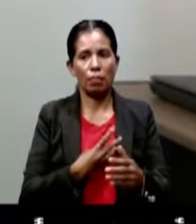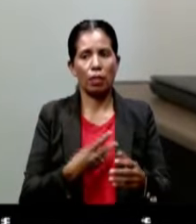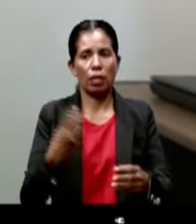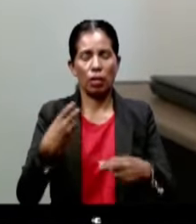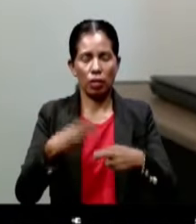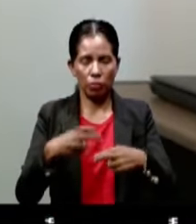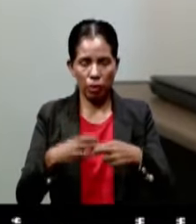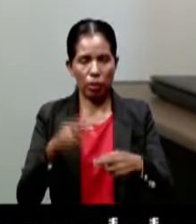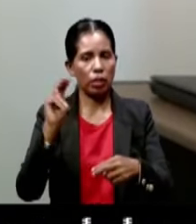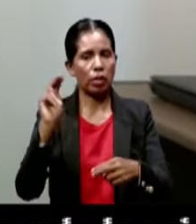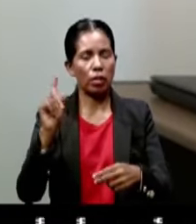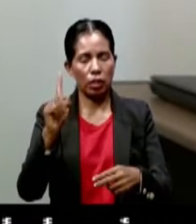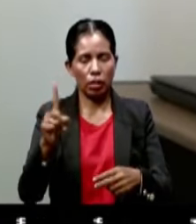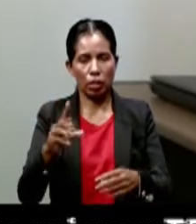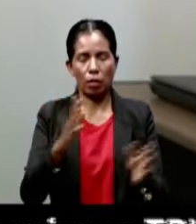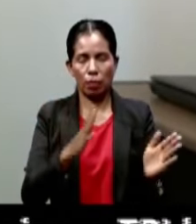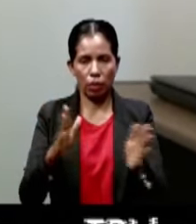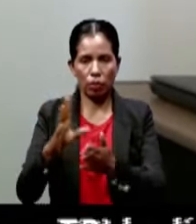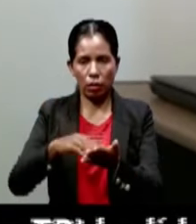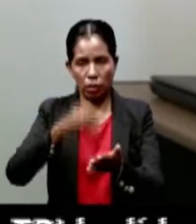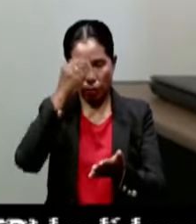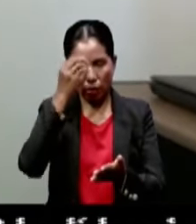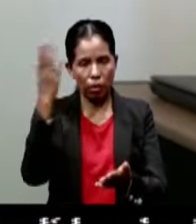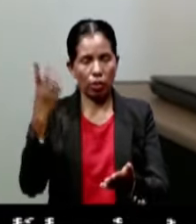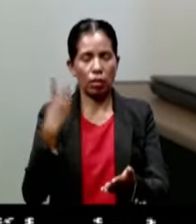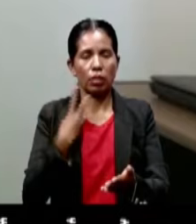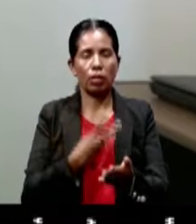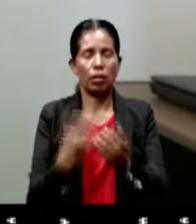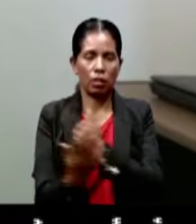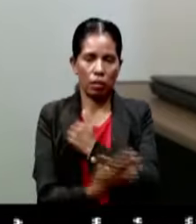difficultare di jabba prosesu ensino